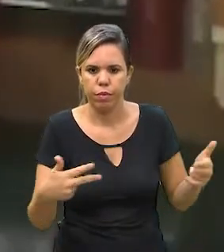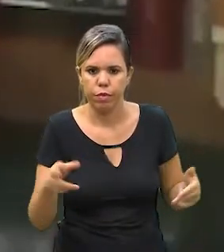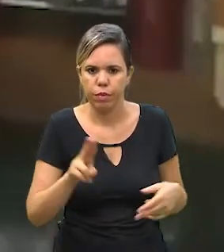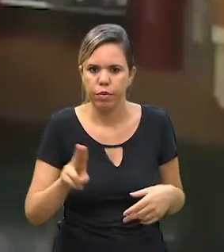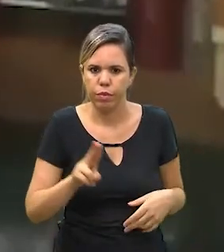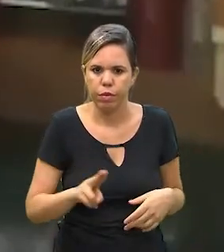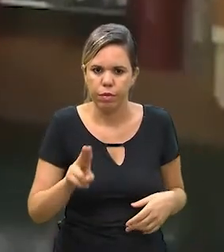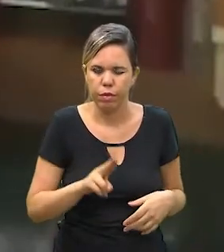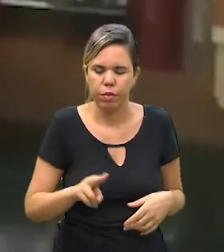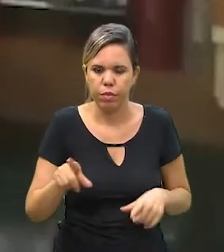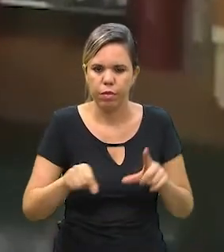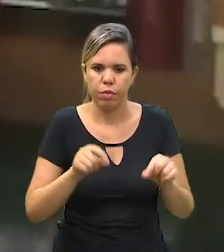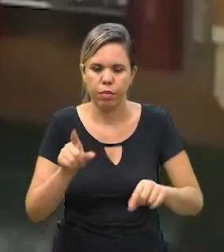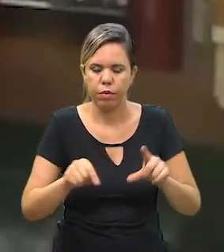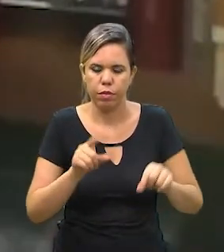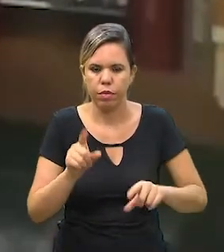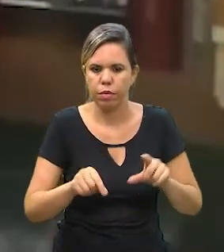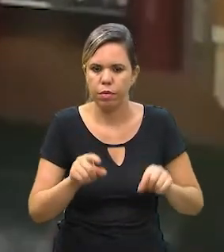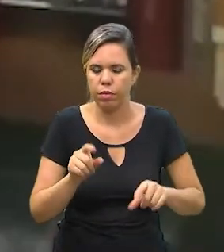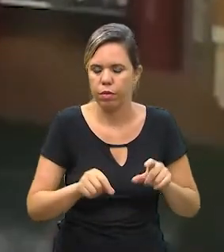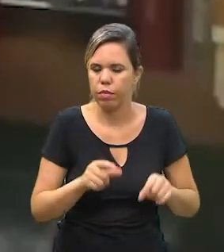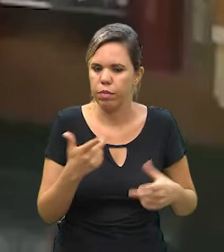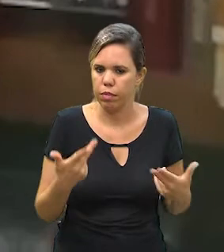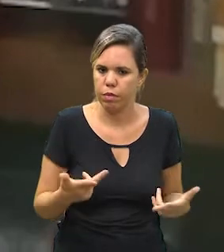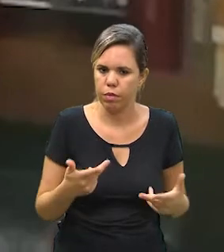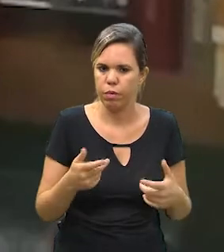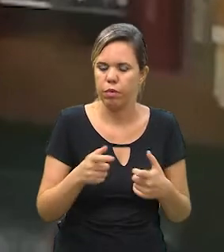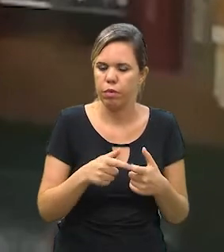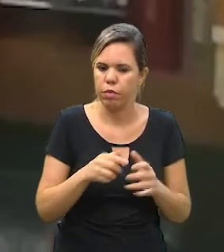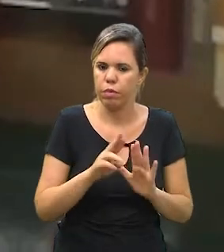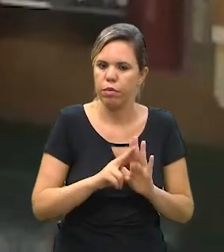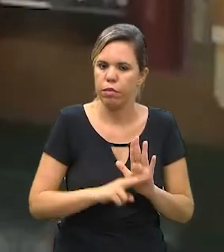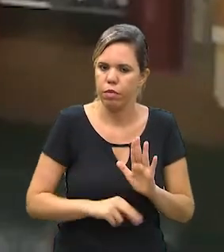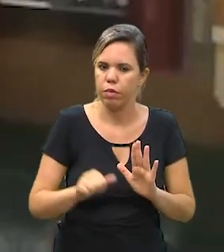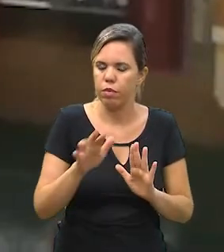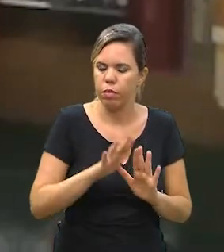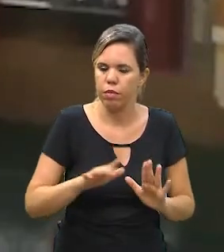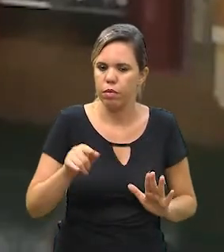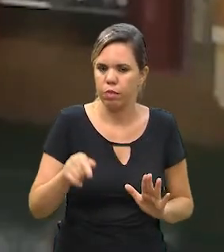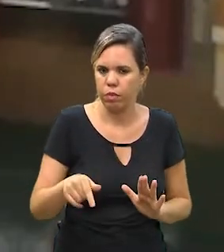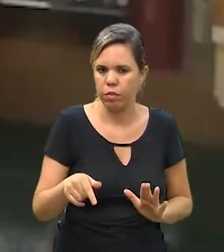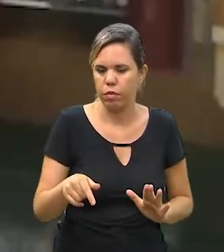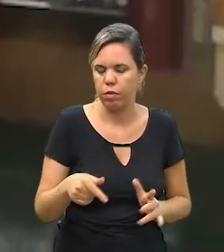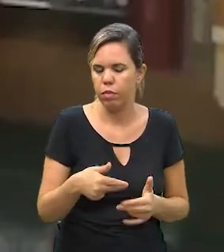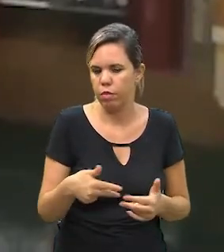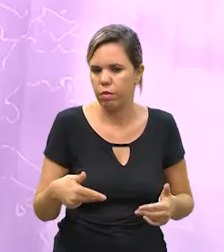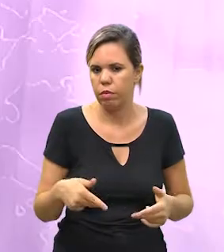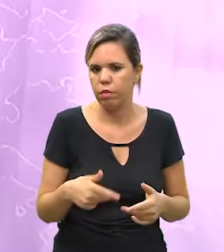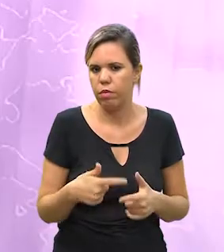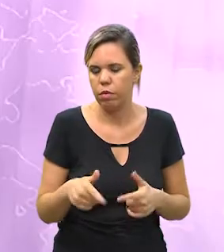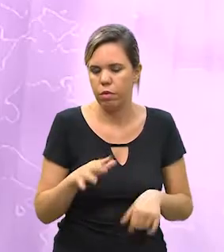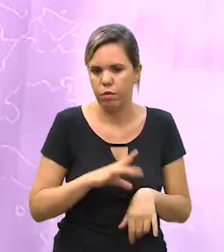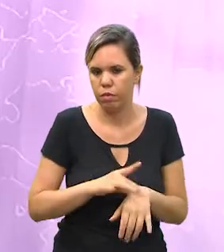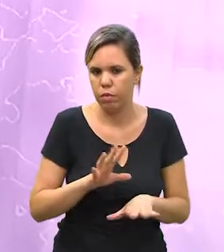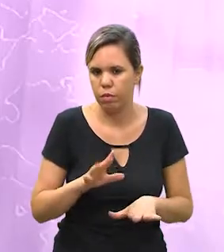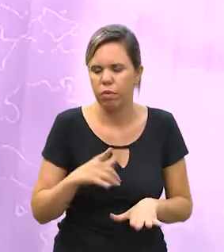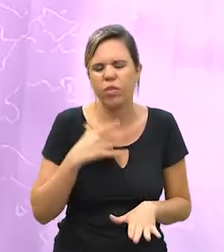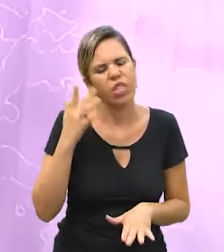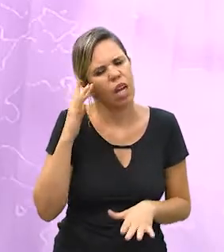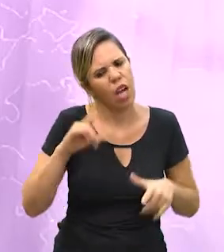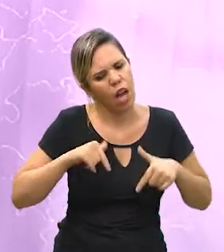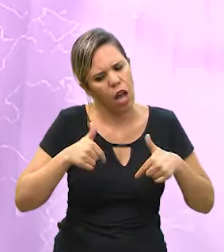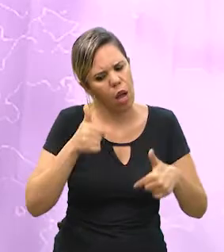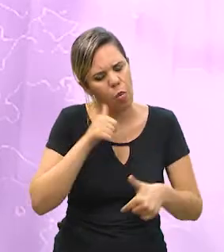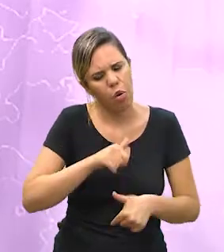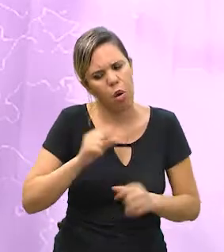usando, escolhendo, através de critérios médicos, o melhor recurso para aquela situação. Existe alguma atitude que a